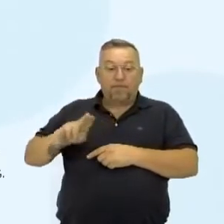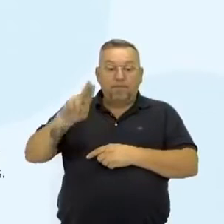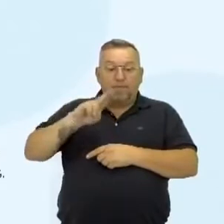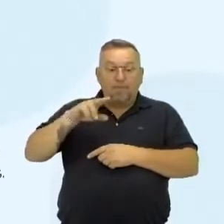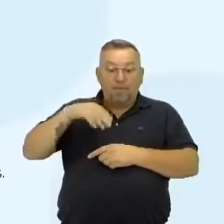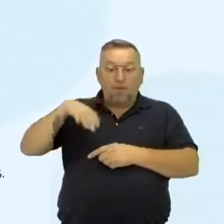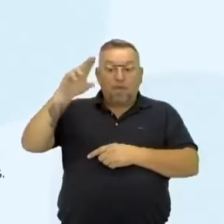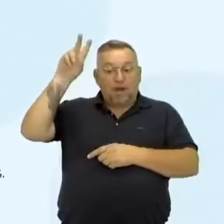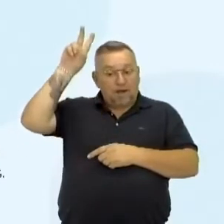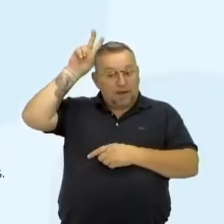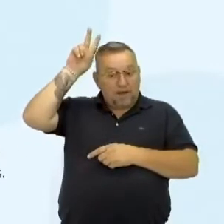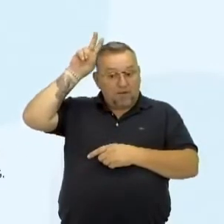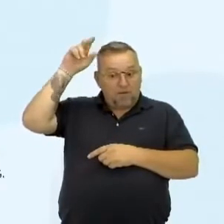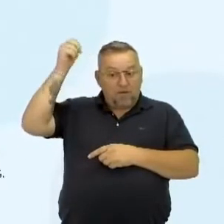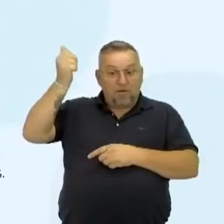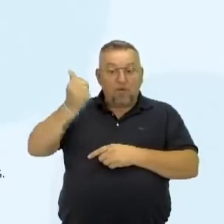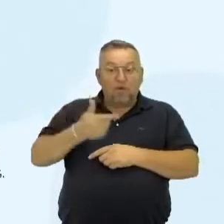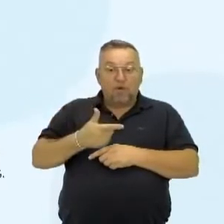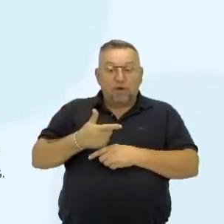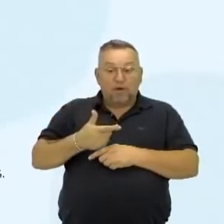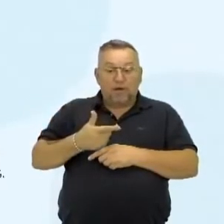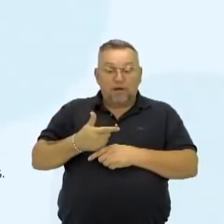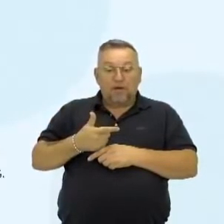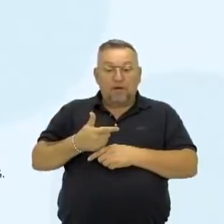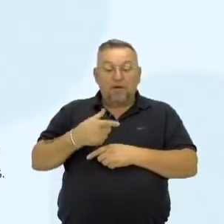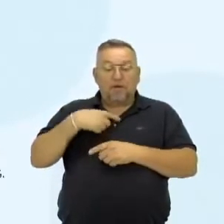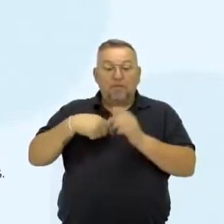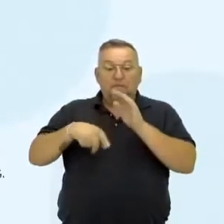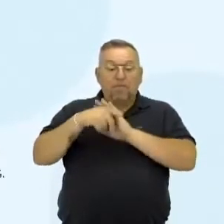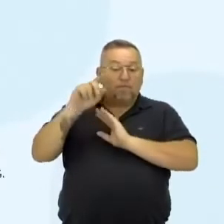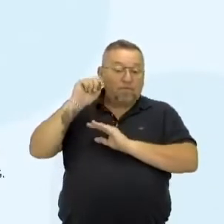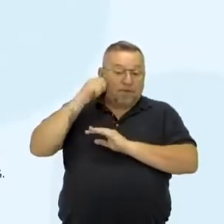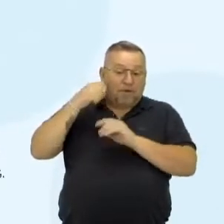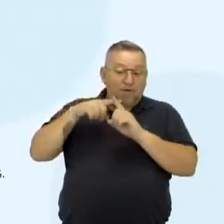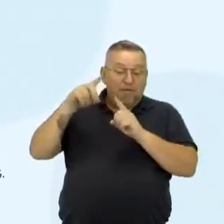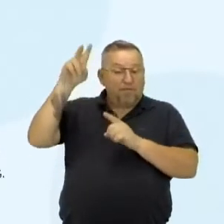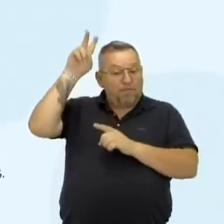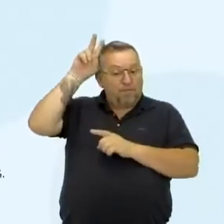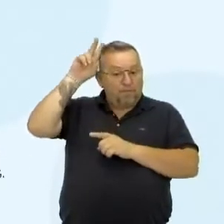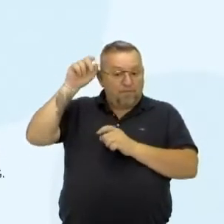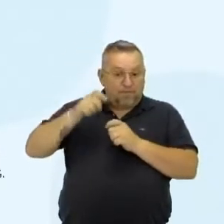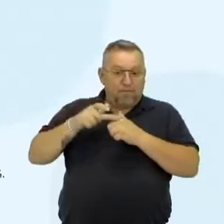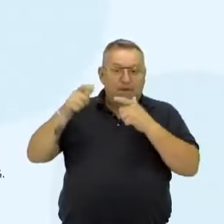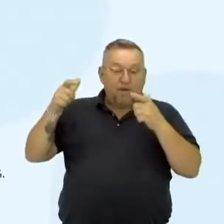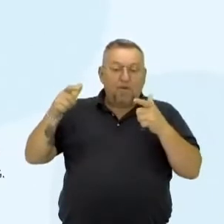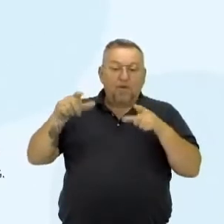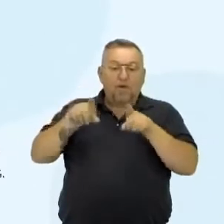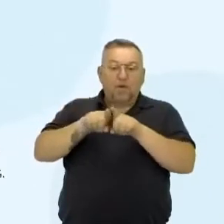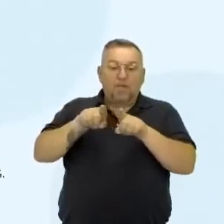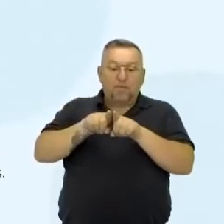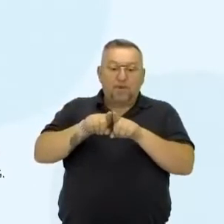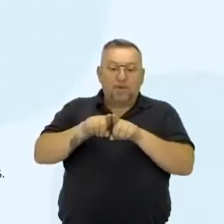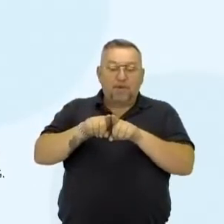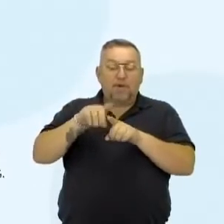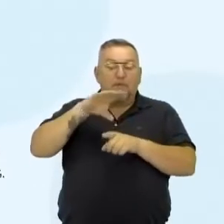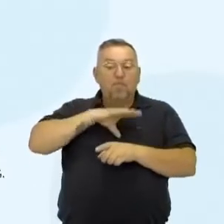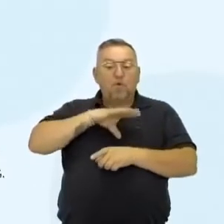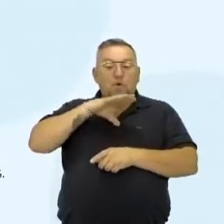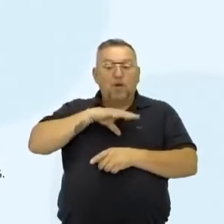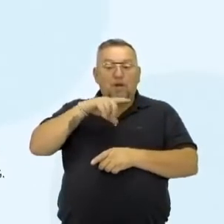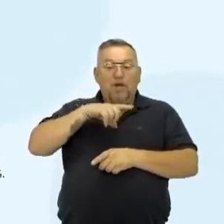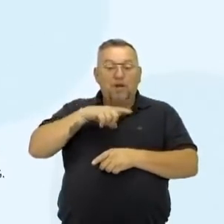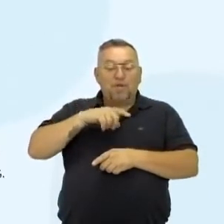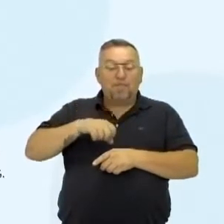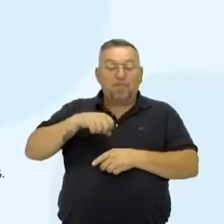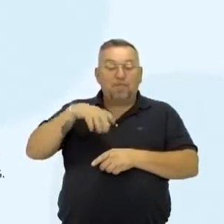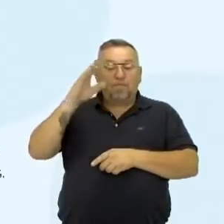utilizado muito mais indígenas, Foi utilizado os escravos negros também, mas os indígenas em maior quantidade. E já na portuguesa, a gente tem uma